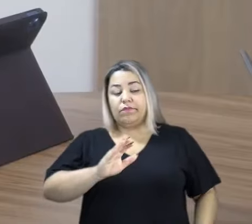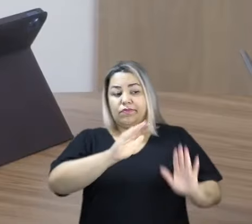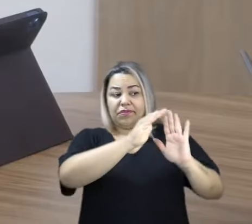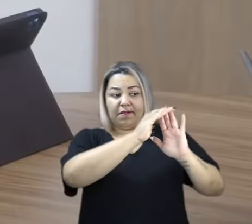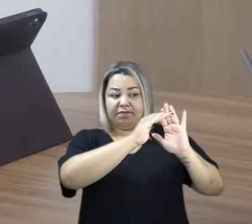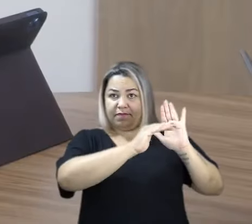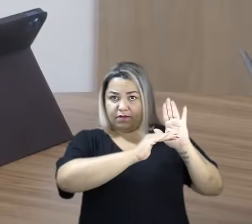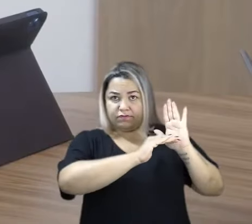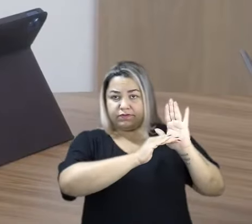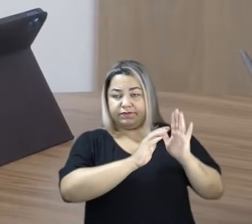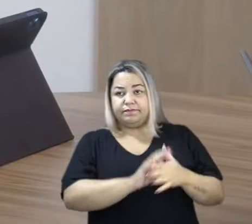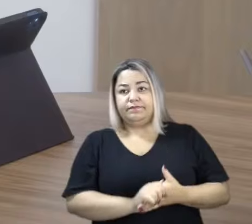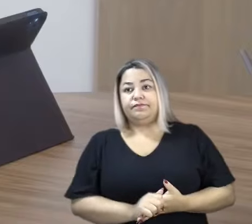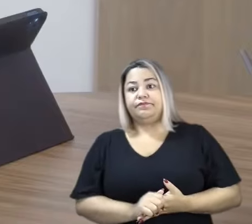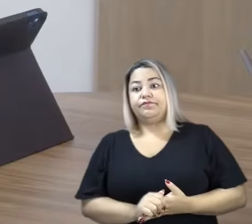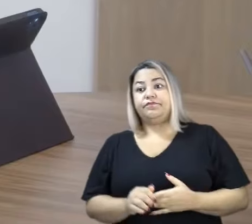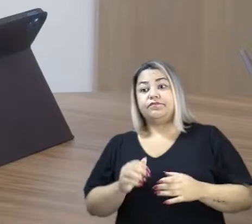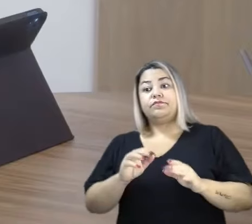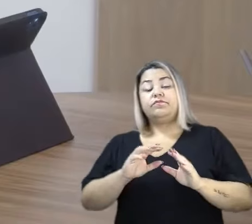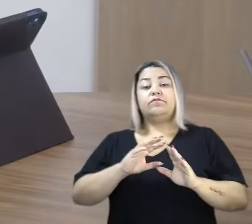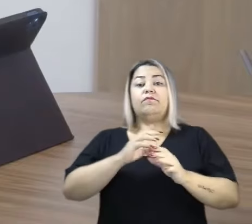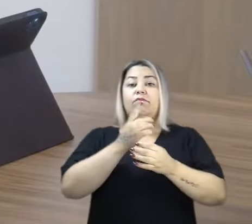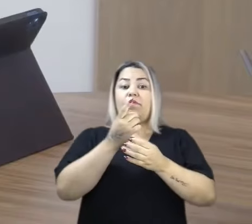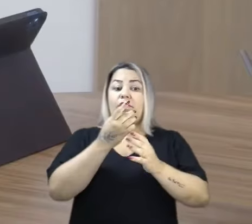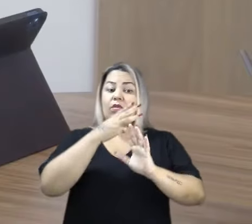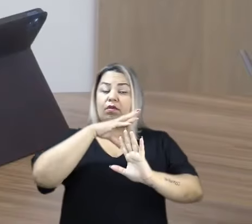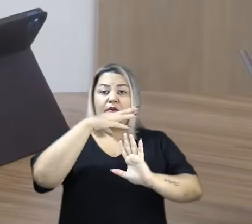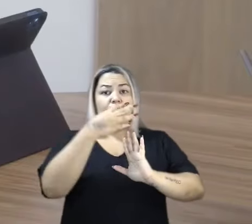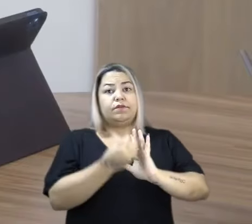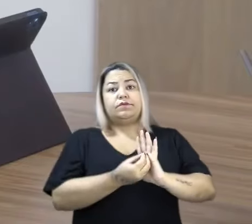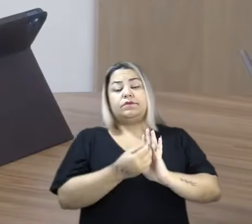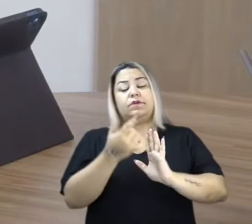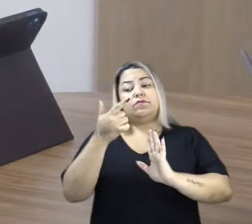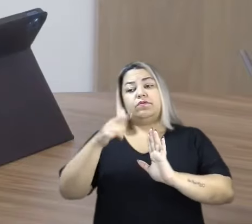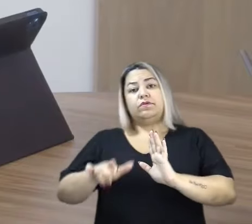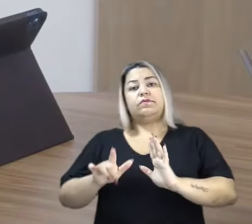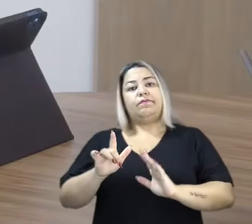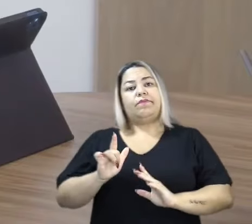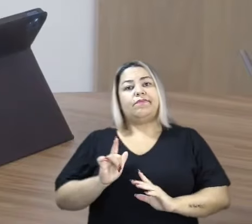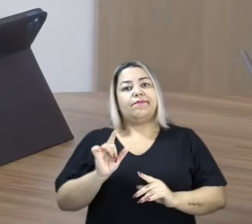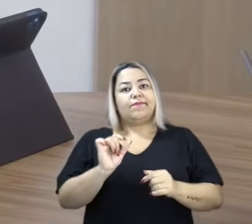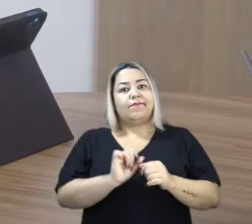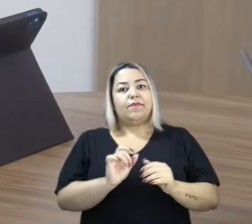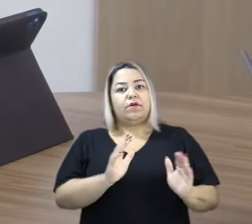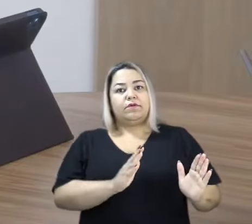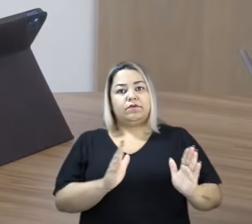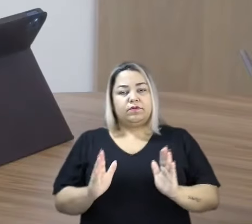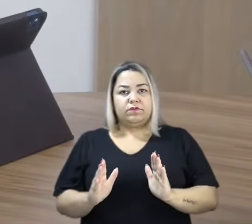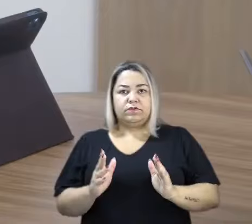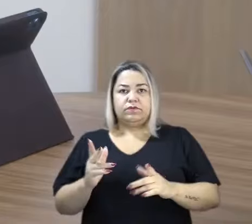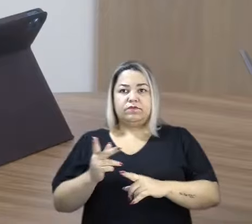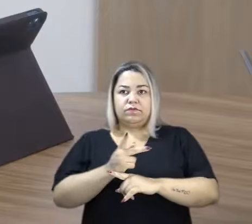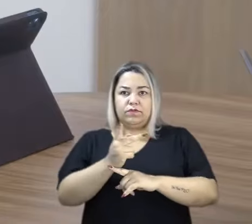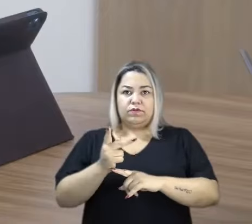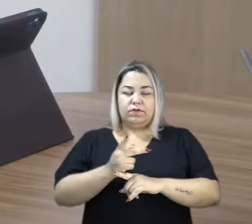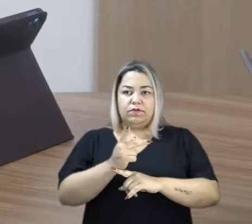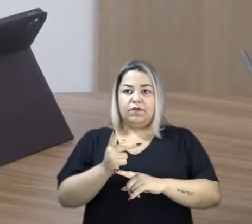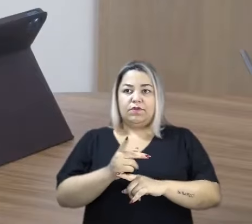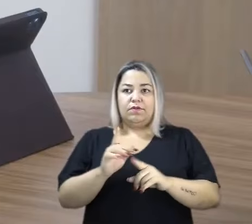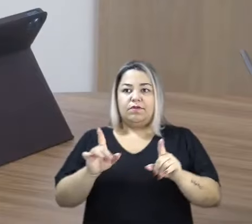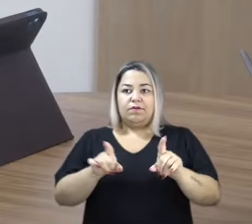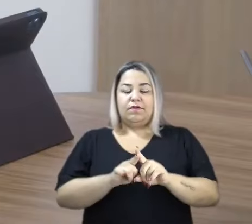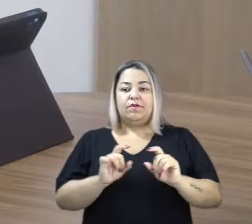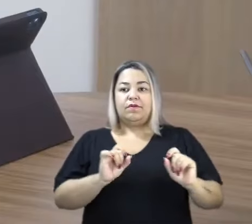pauta quilombola, mas em tantas outras, tem feito esse processo de resgate. Claro. Né?